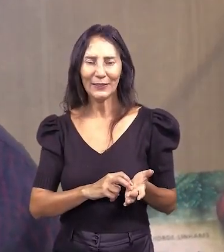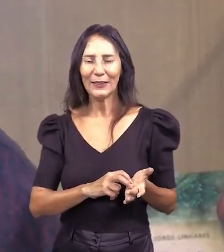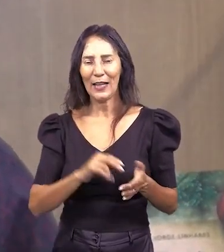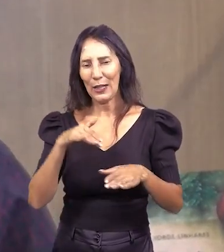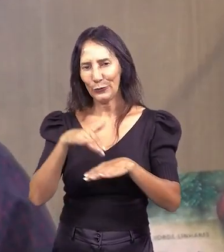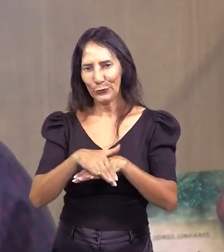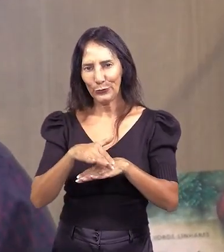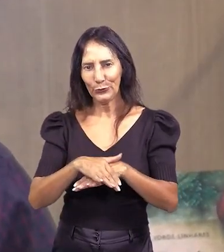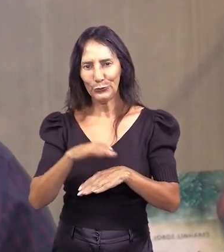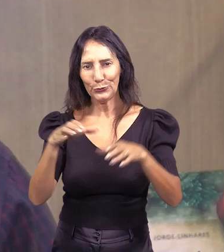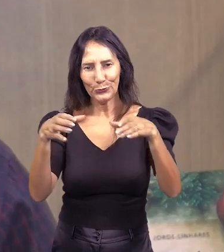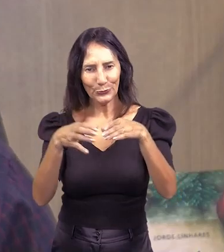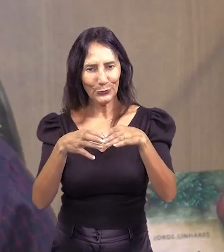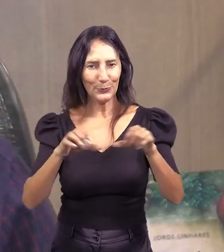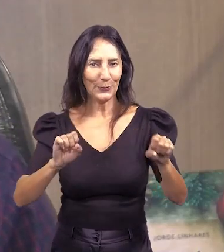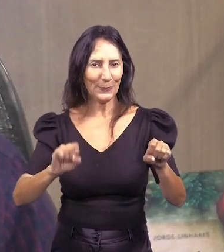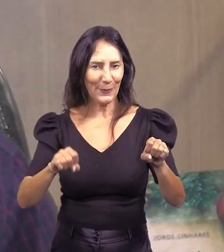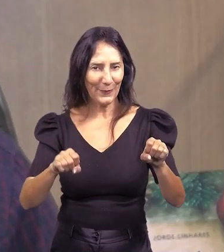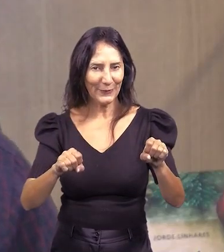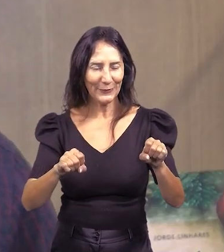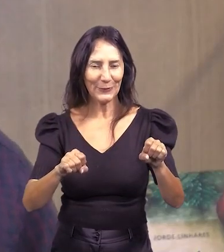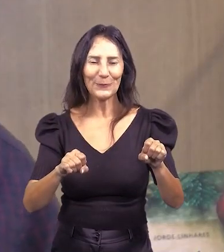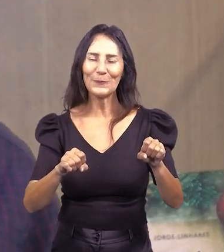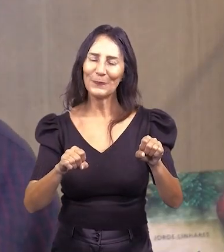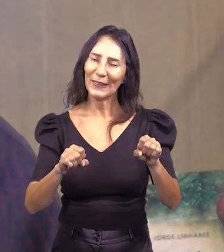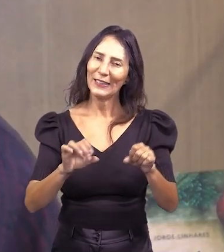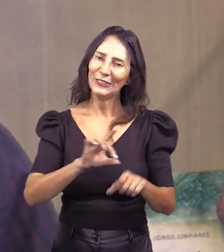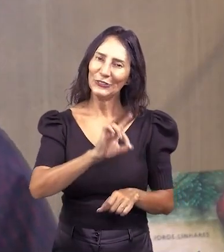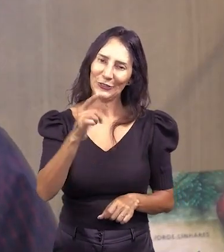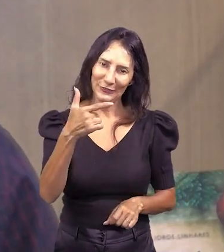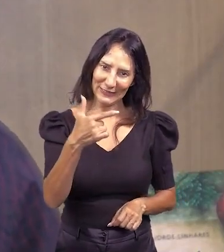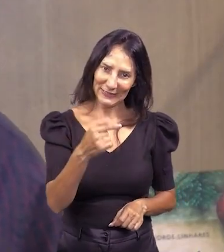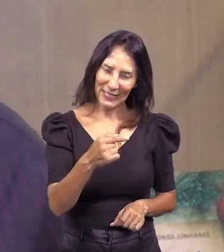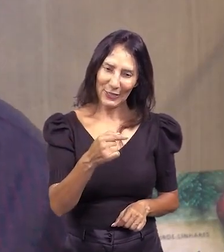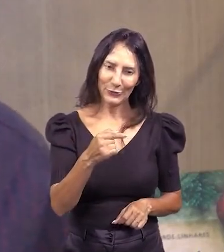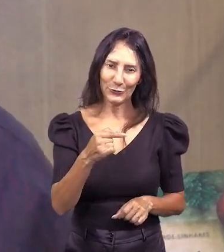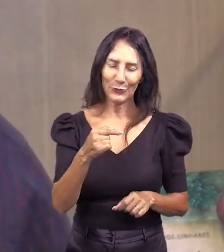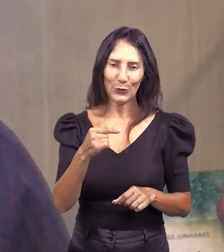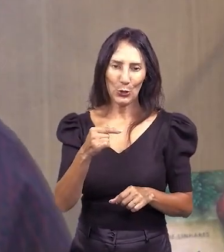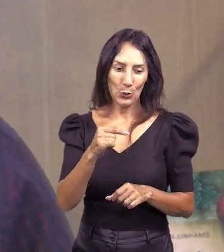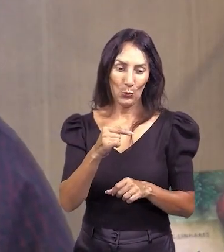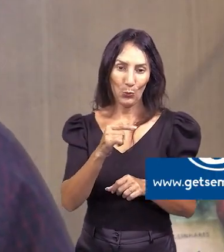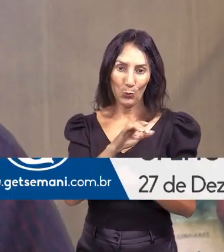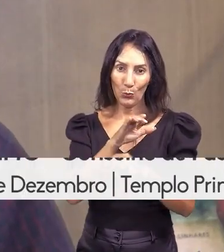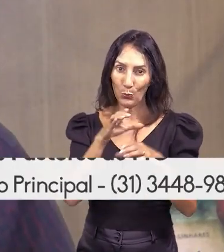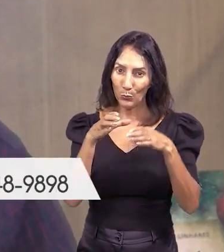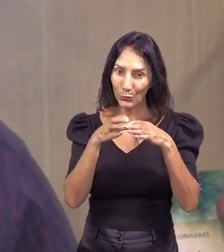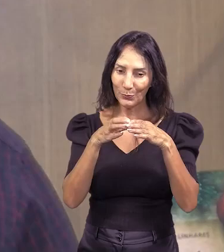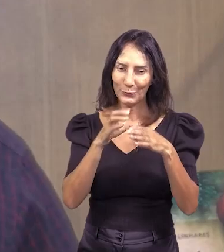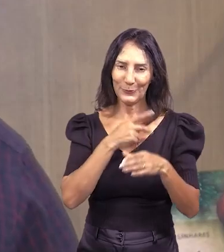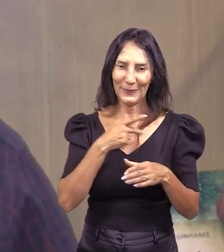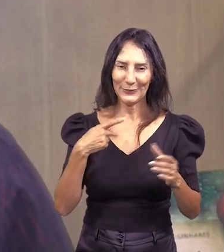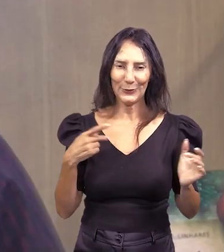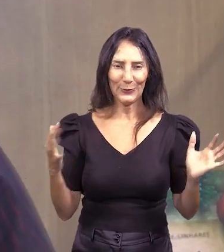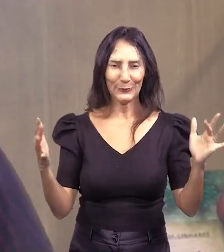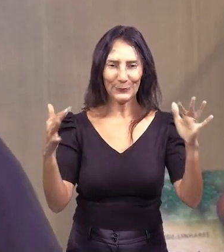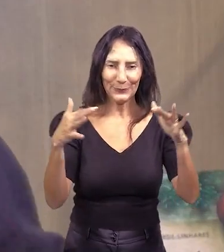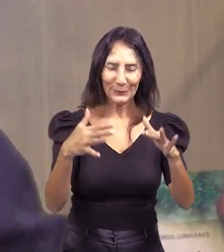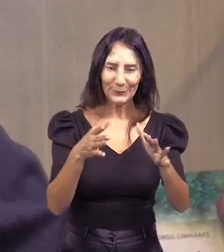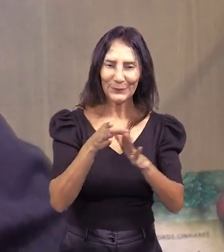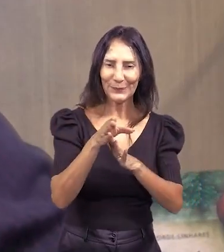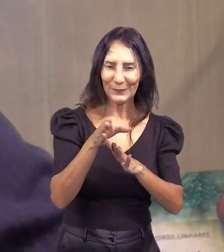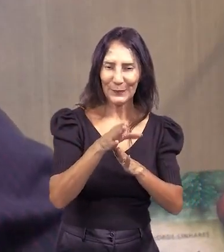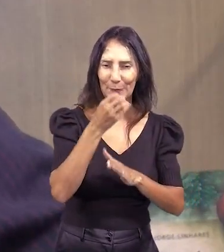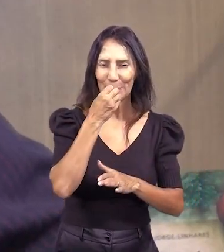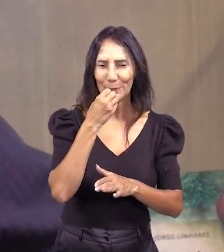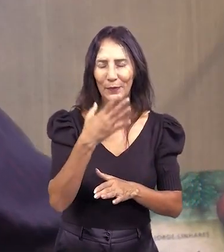o Motojet, que é a última do ano, e no dia 27 teremos o Conselho de Pastores, o último do ano também.